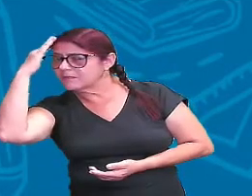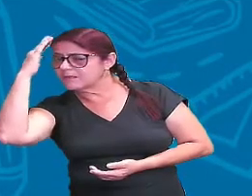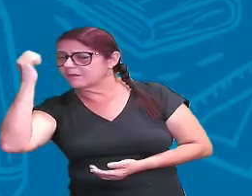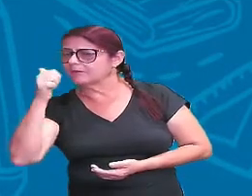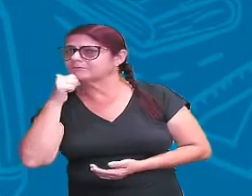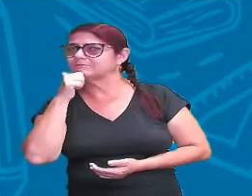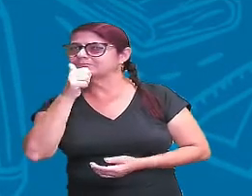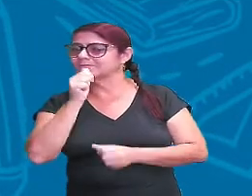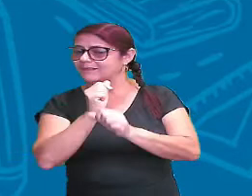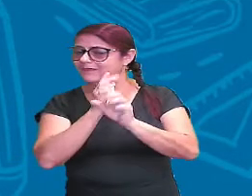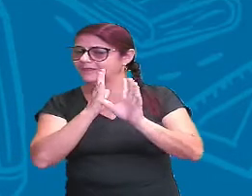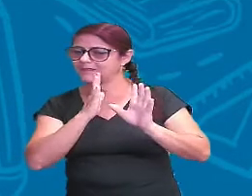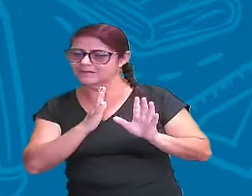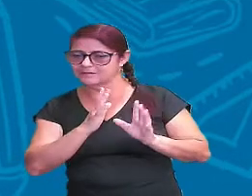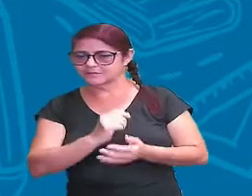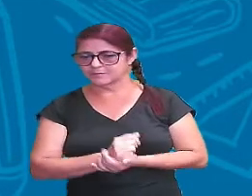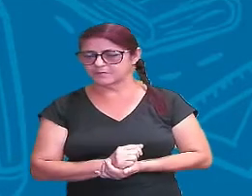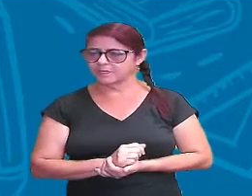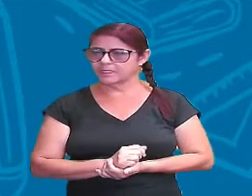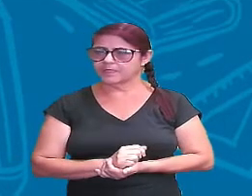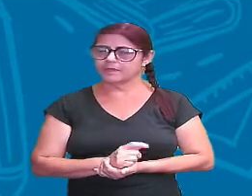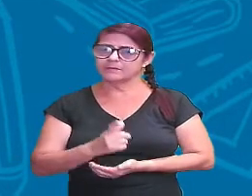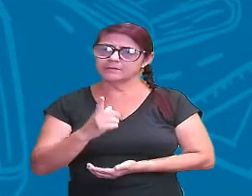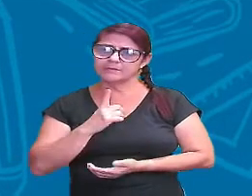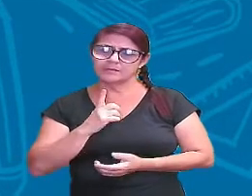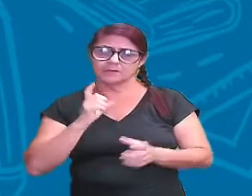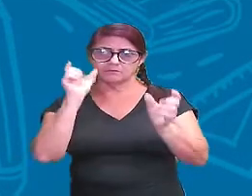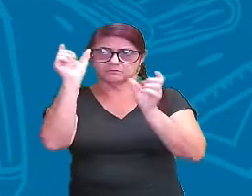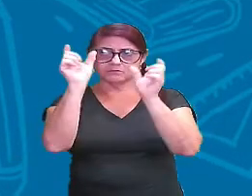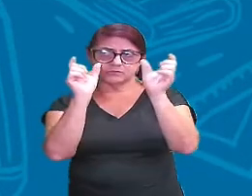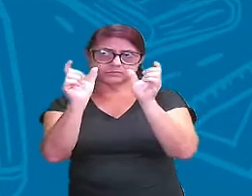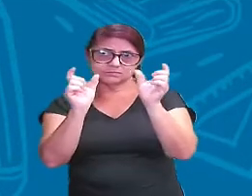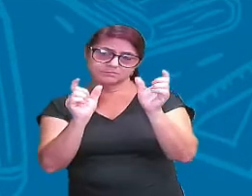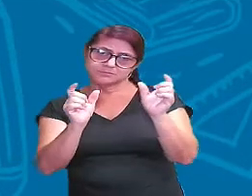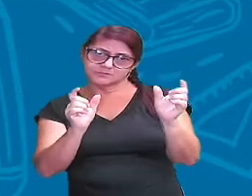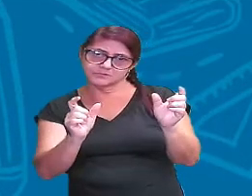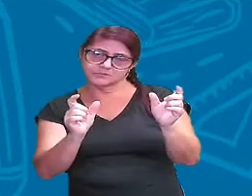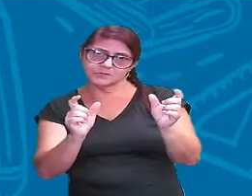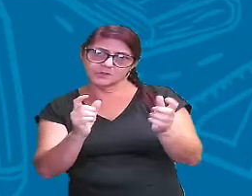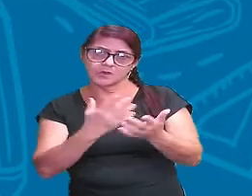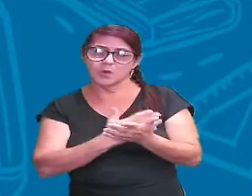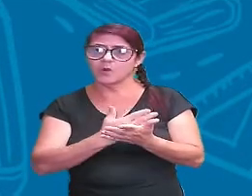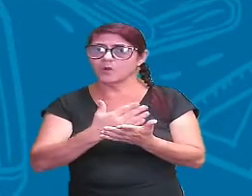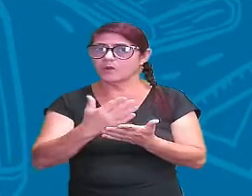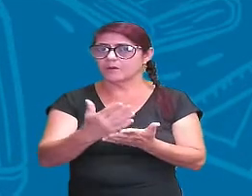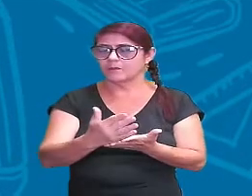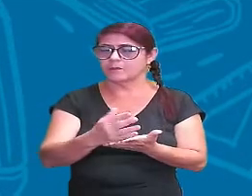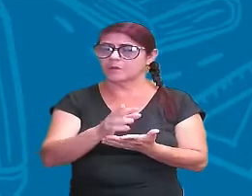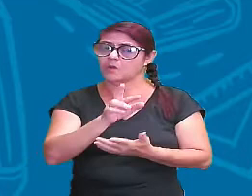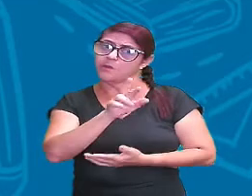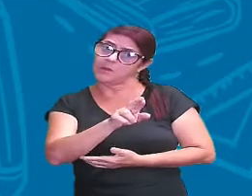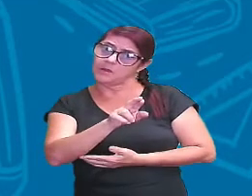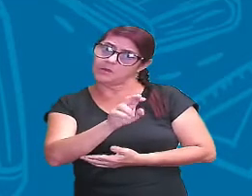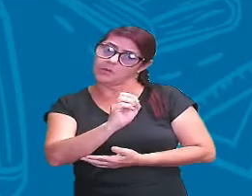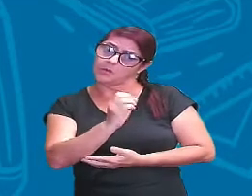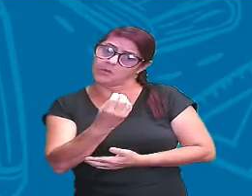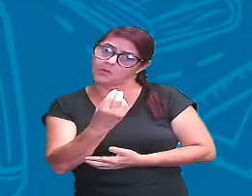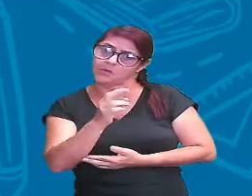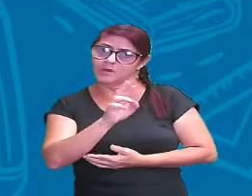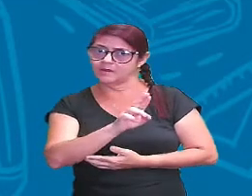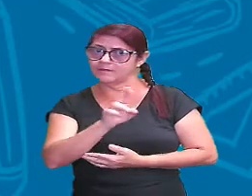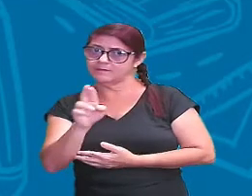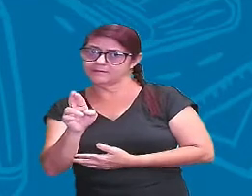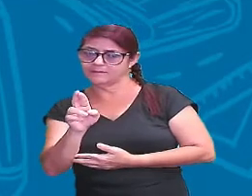afiados. Temos aqui um banco de palavras, onde tem aí para a gente completar, se a gente vai usar o R ou